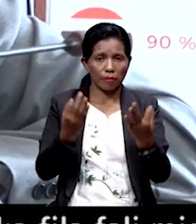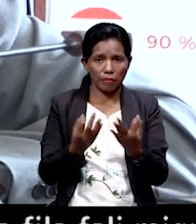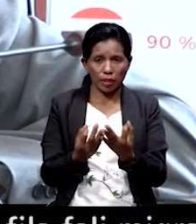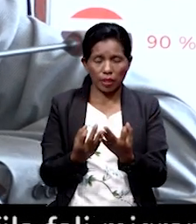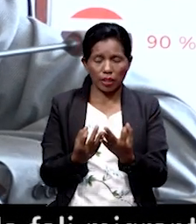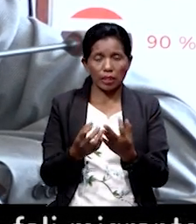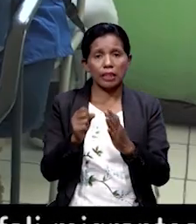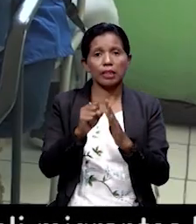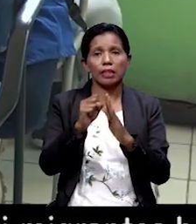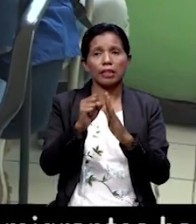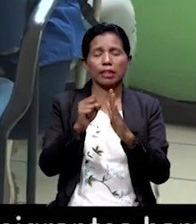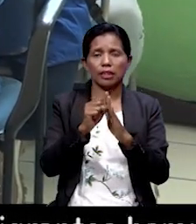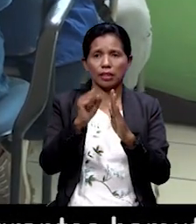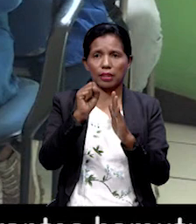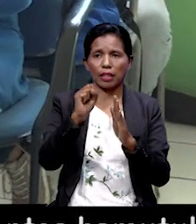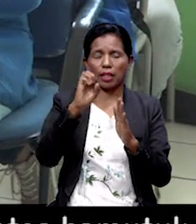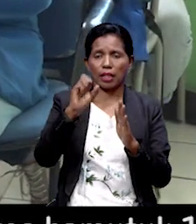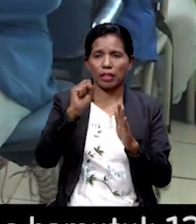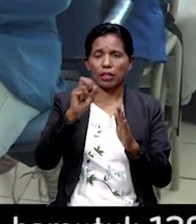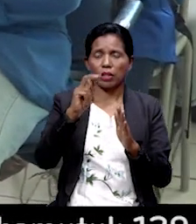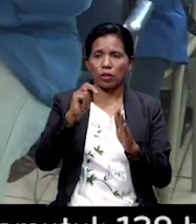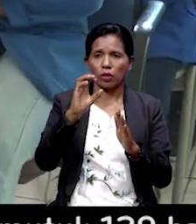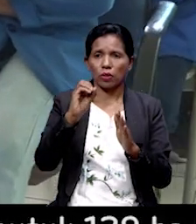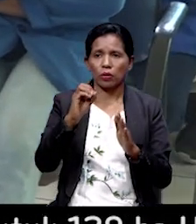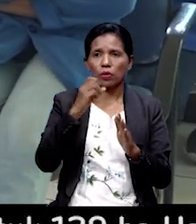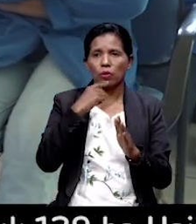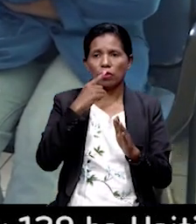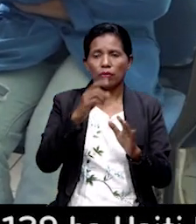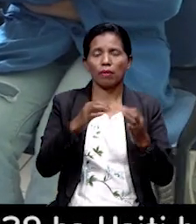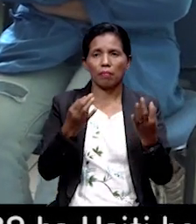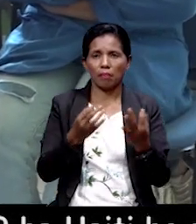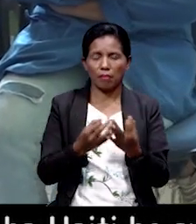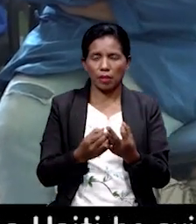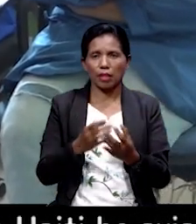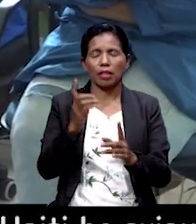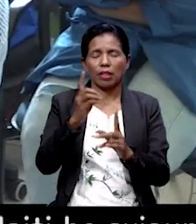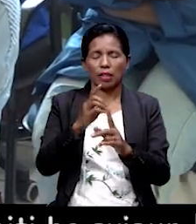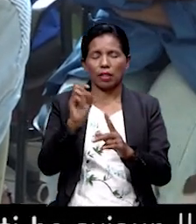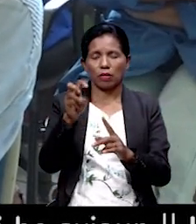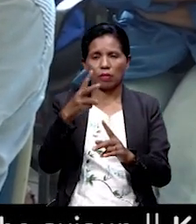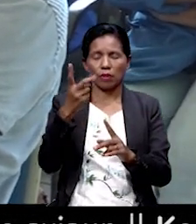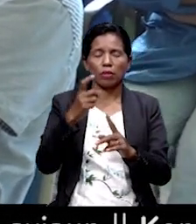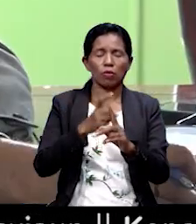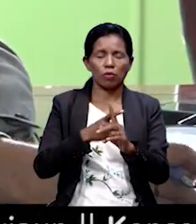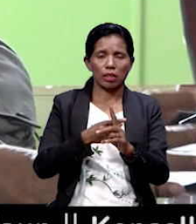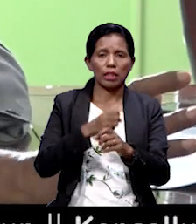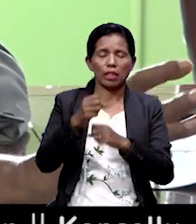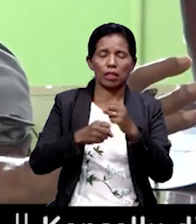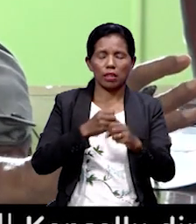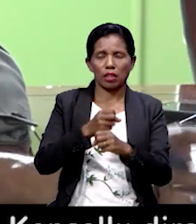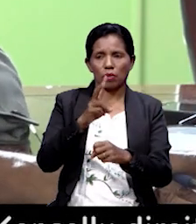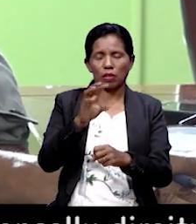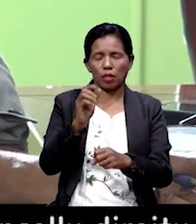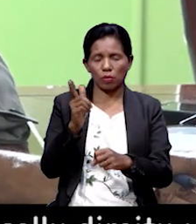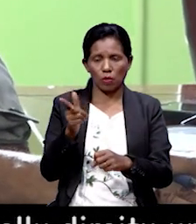singide fulan zulu, to loron salure singide fulan agosto tinan rihun rua ronulesin rua. Tuir Elias, lolo